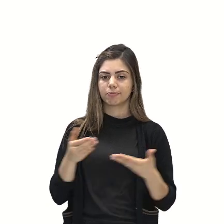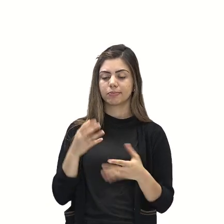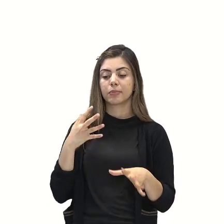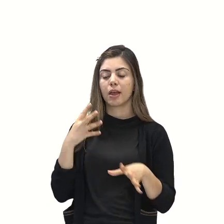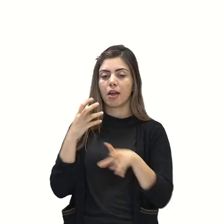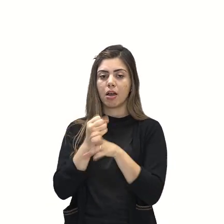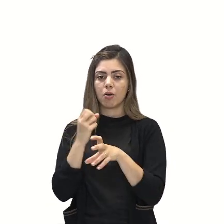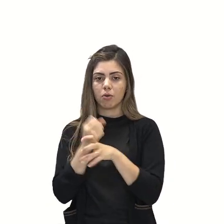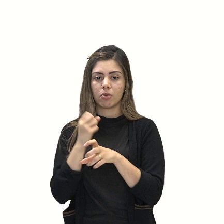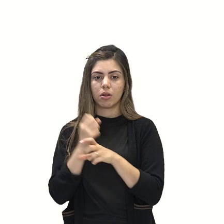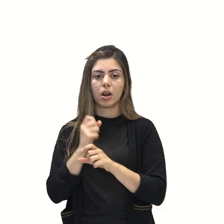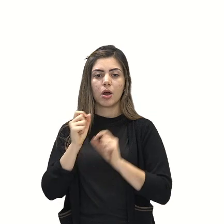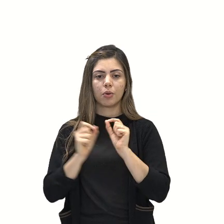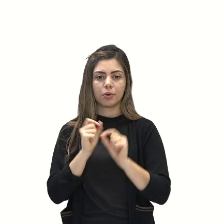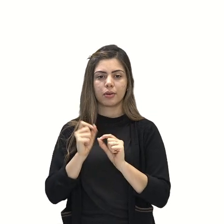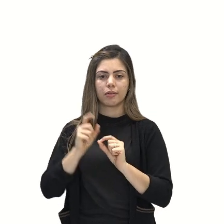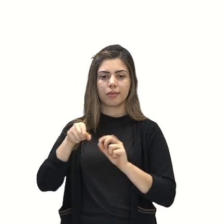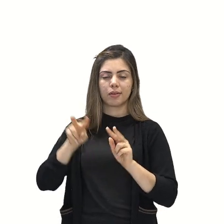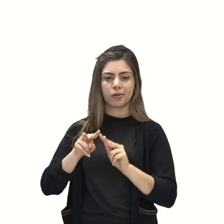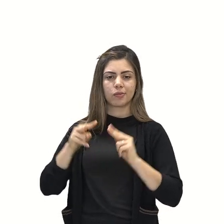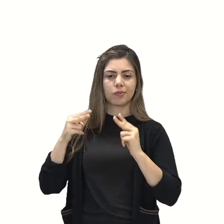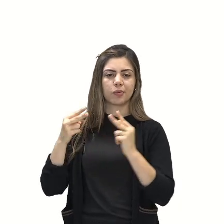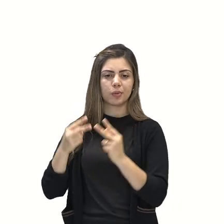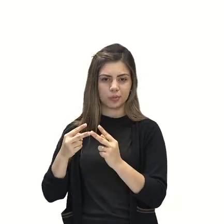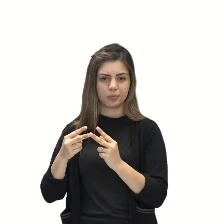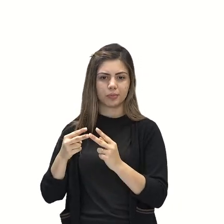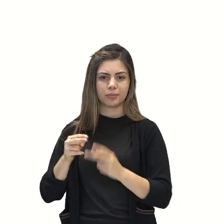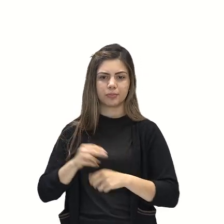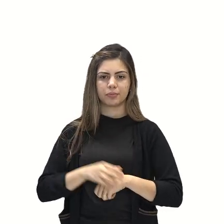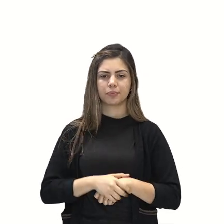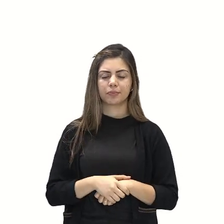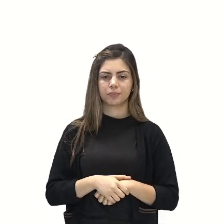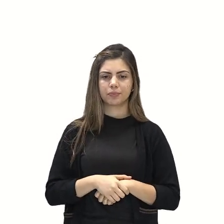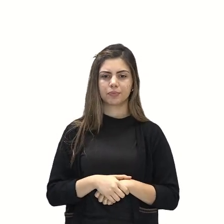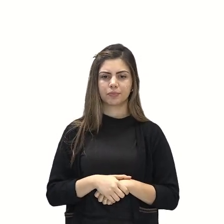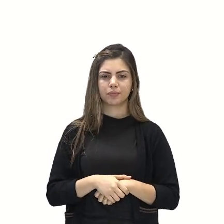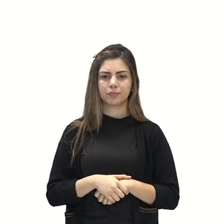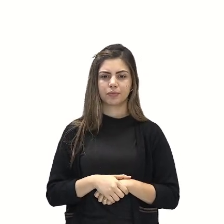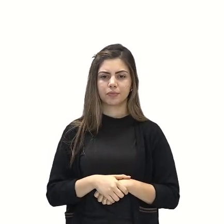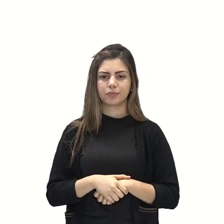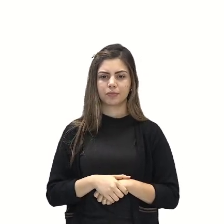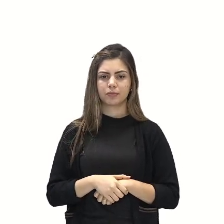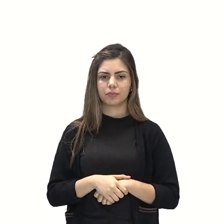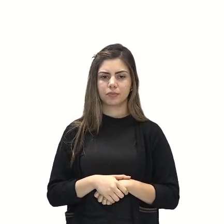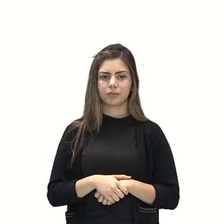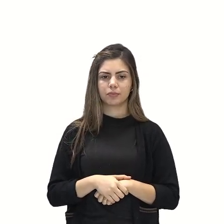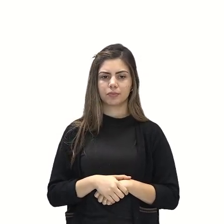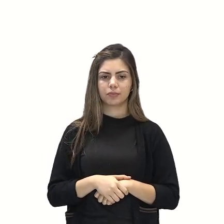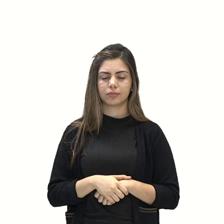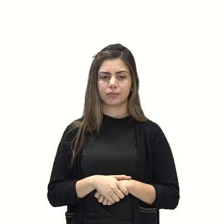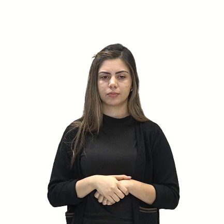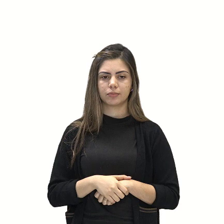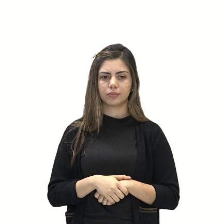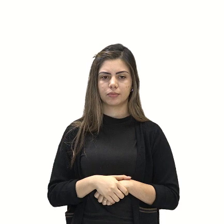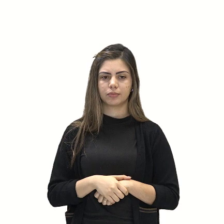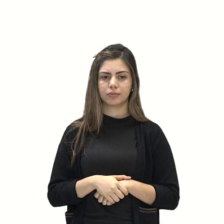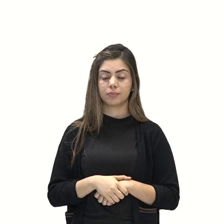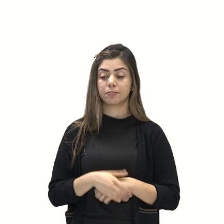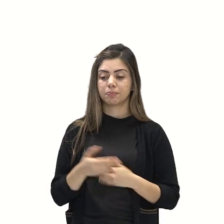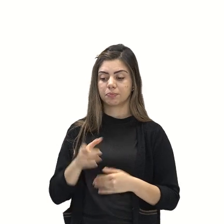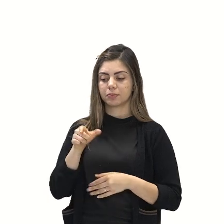certo? Desculpa aqui, vamos consertar. Volume de um